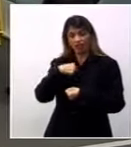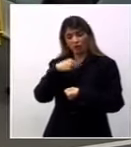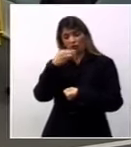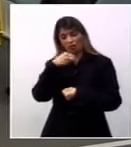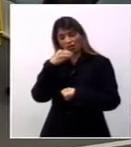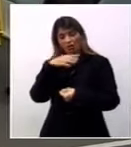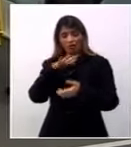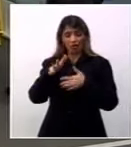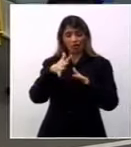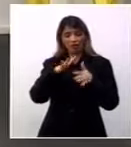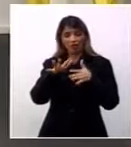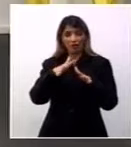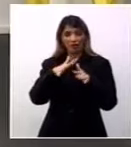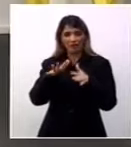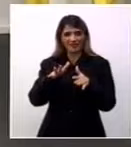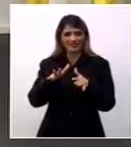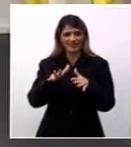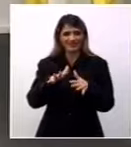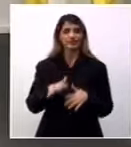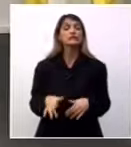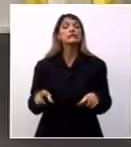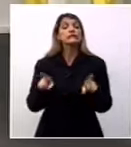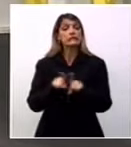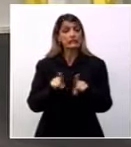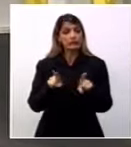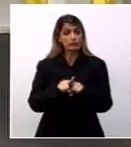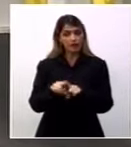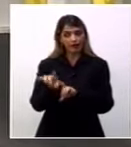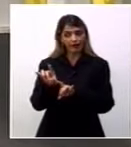né? Segundo caso, ele trabalhou a